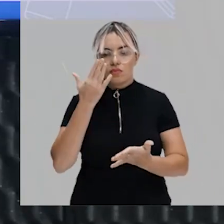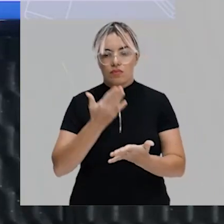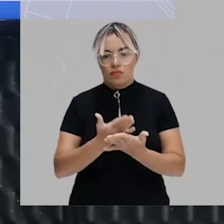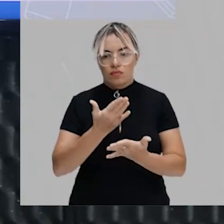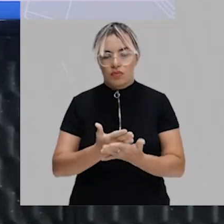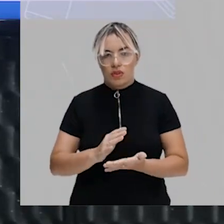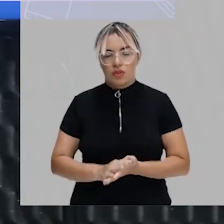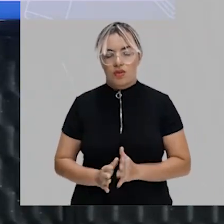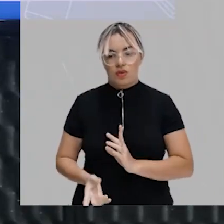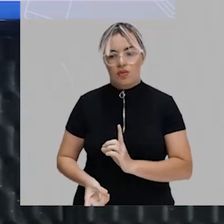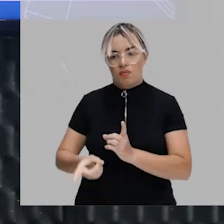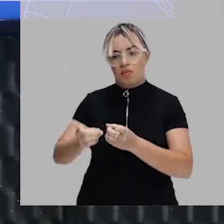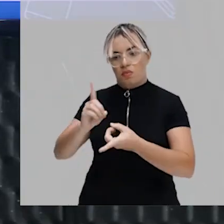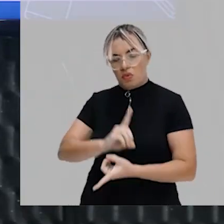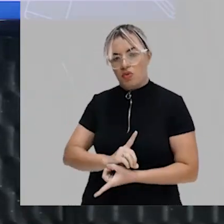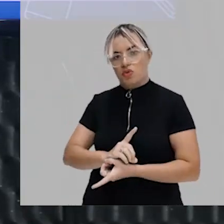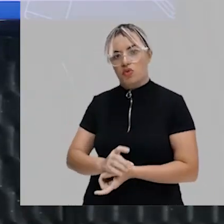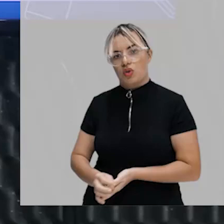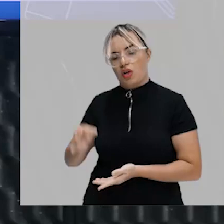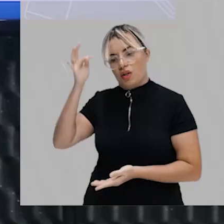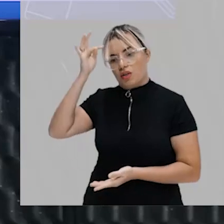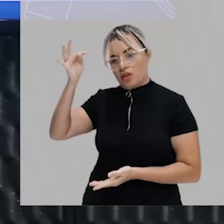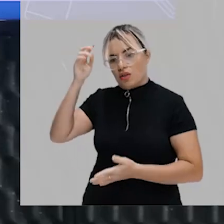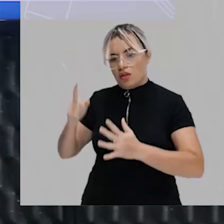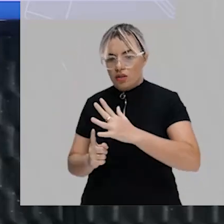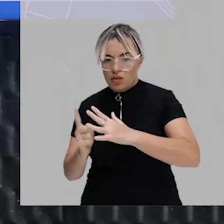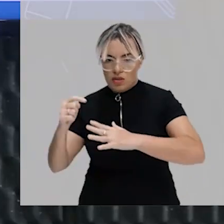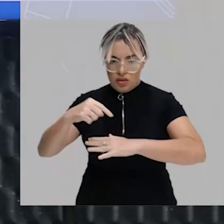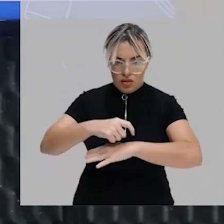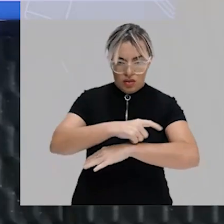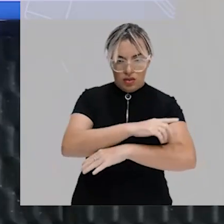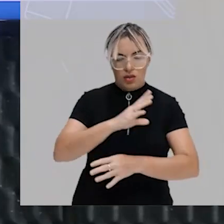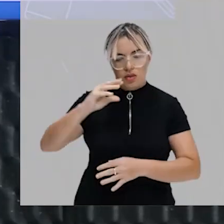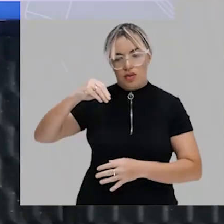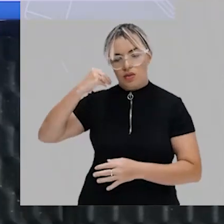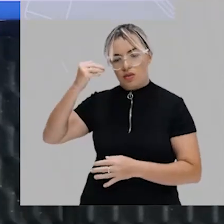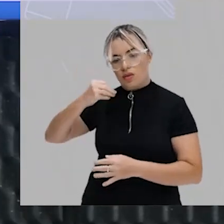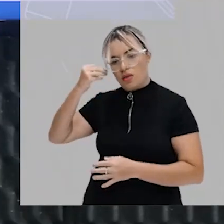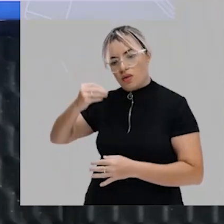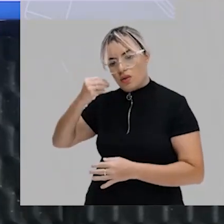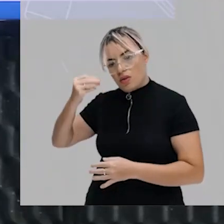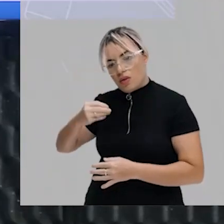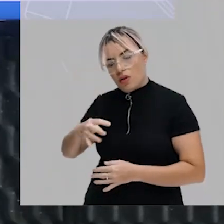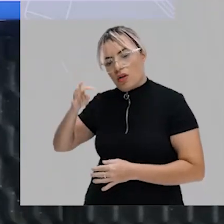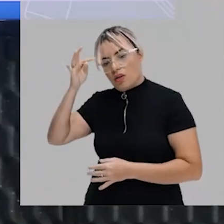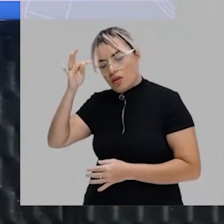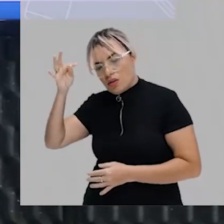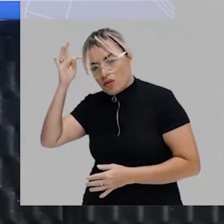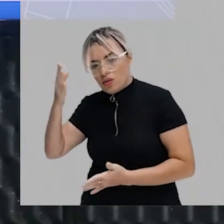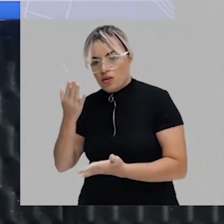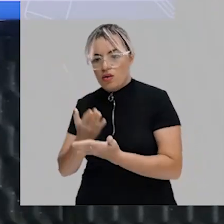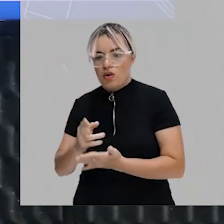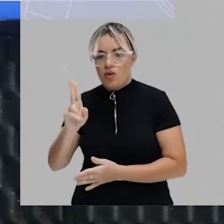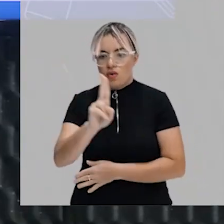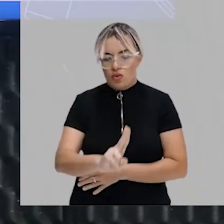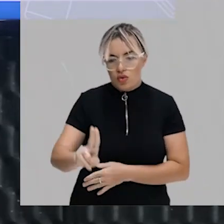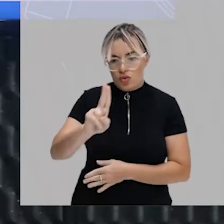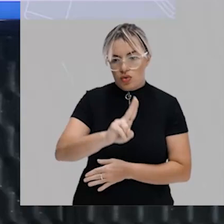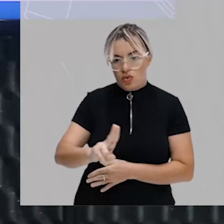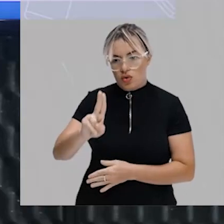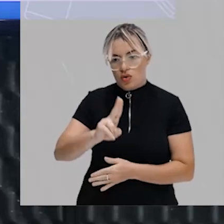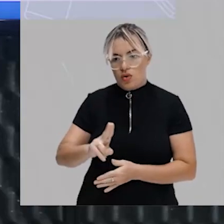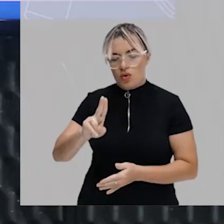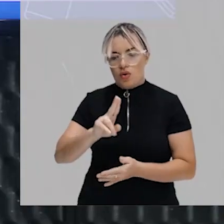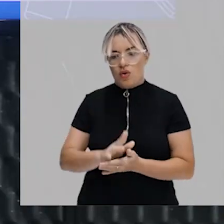da abiogênese. Em seu experimento, Pastel utilizou um balão de vidro com